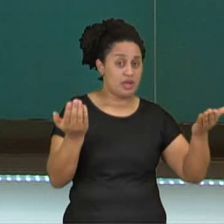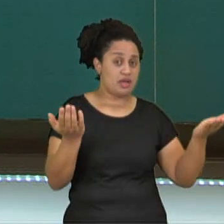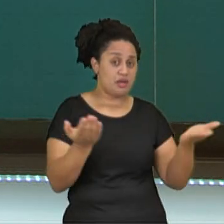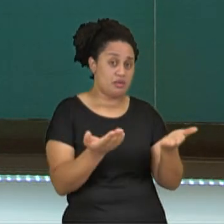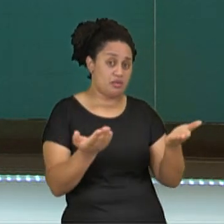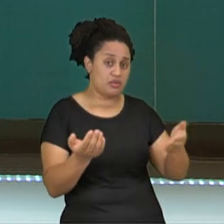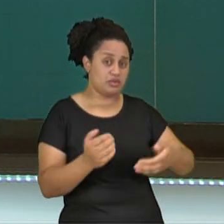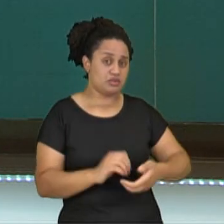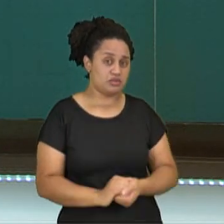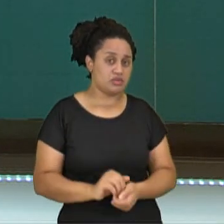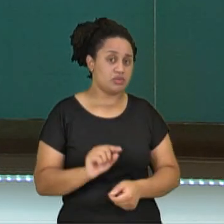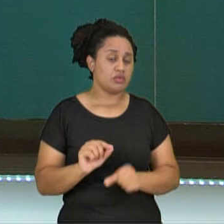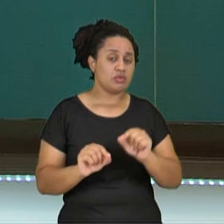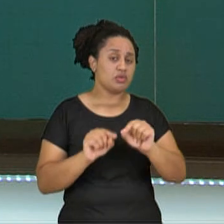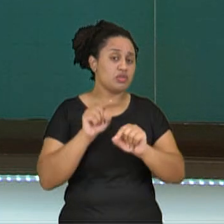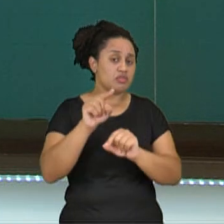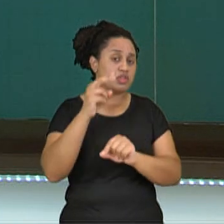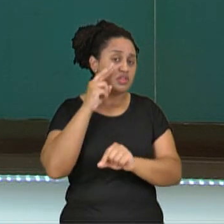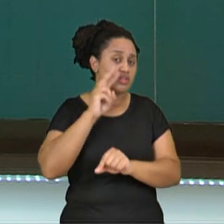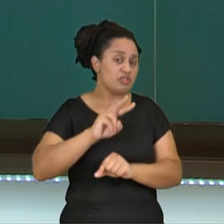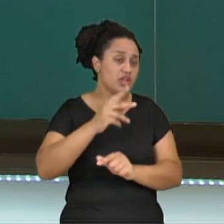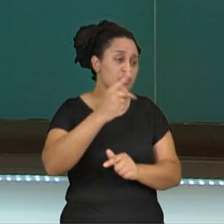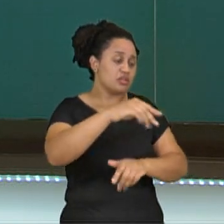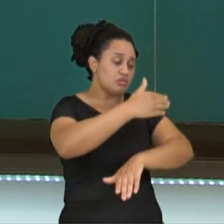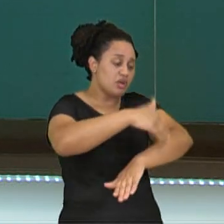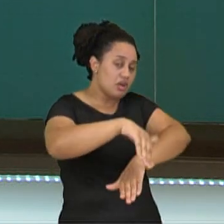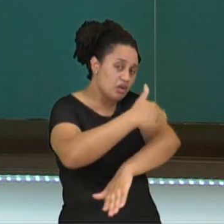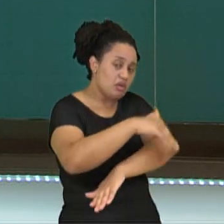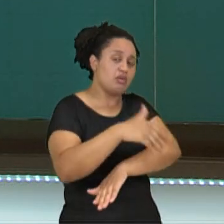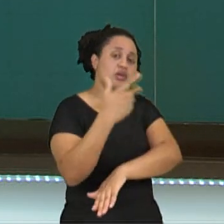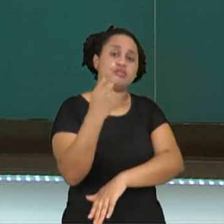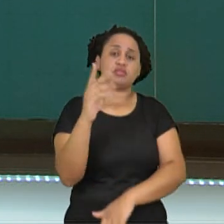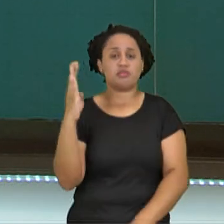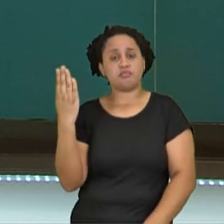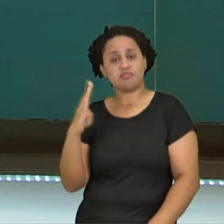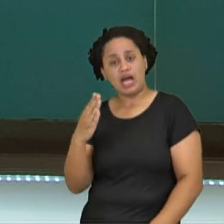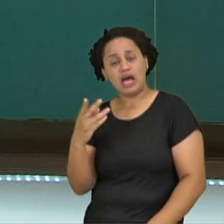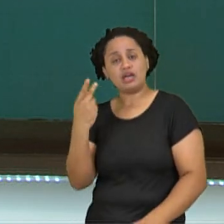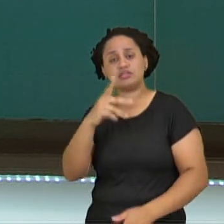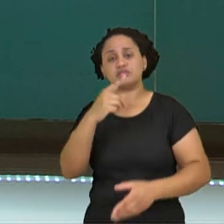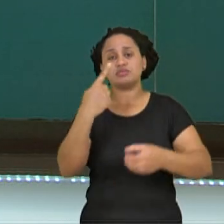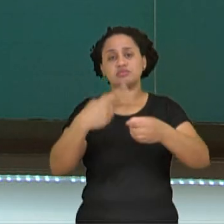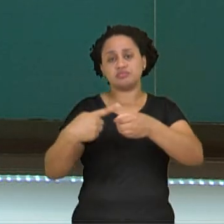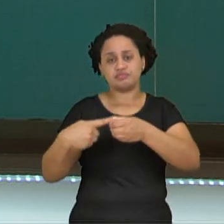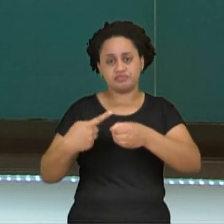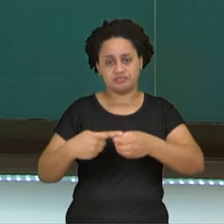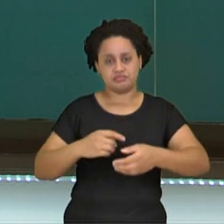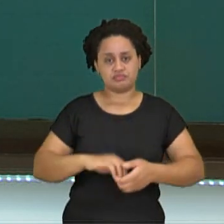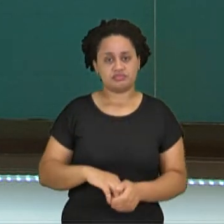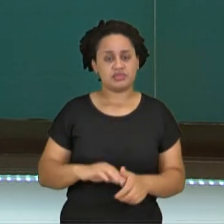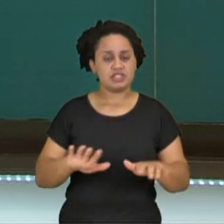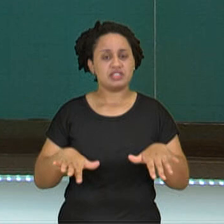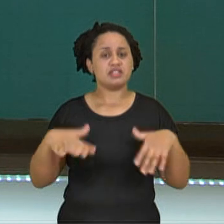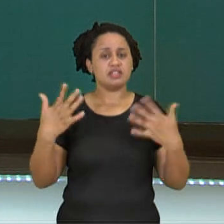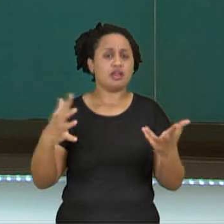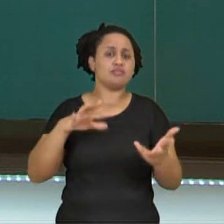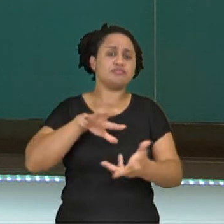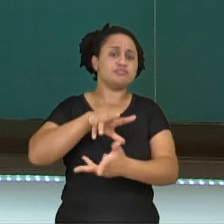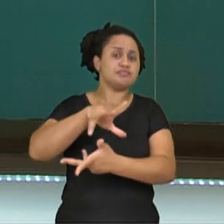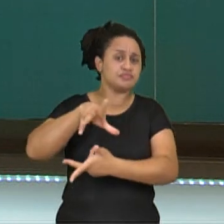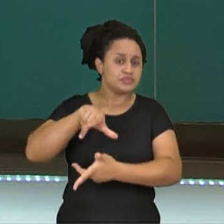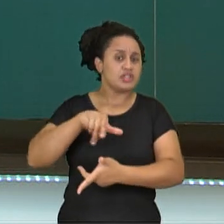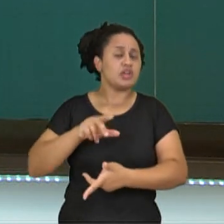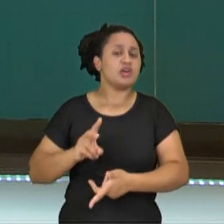que você vê na sua rua, no seu bairro, na sua cidade. Será que o nosso planeta,